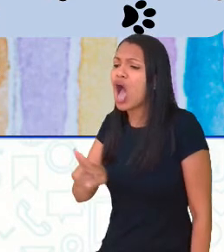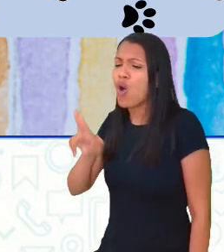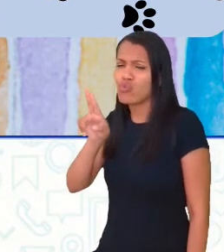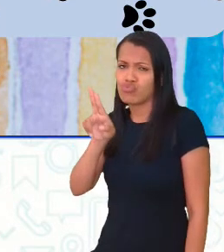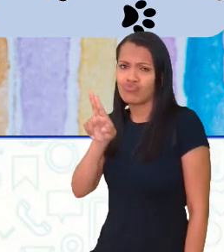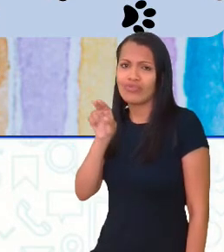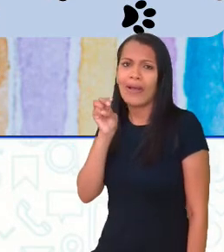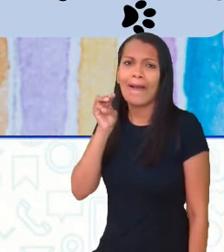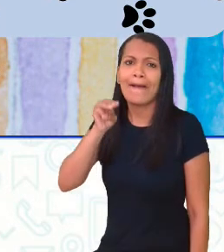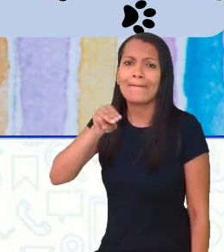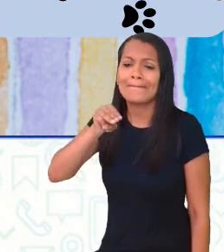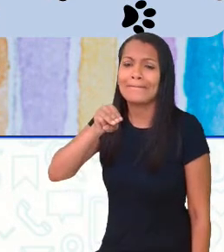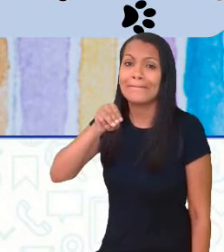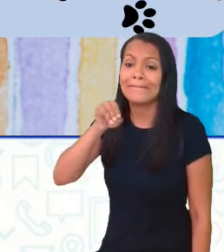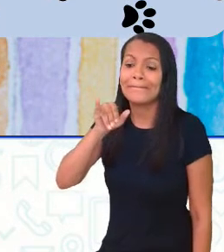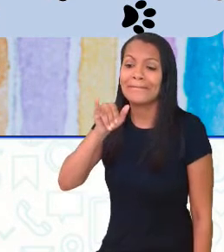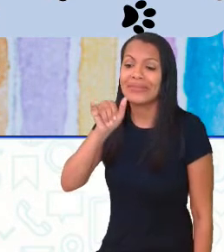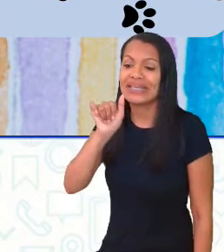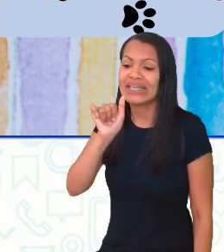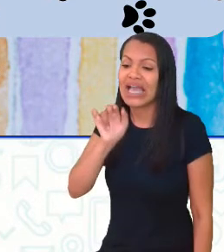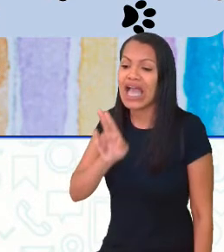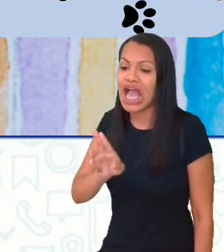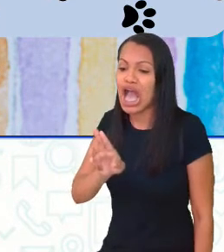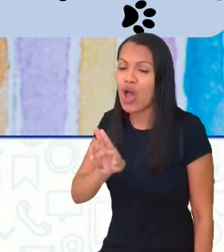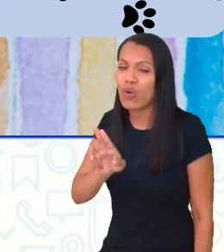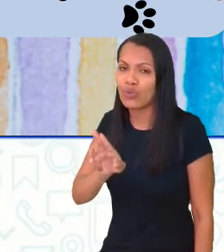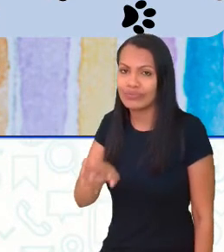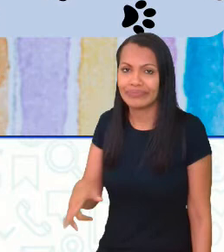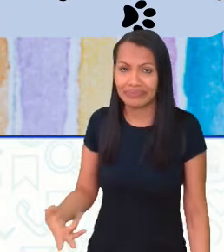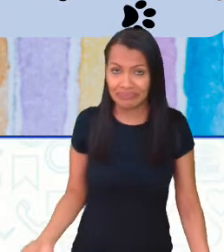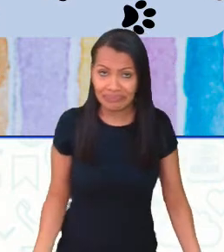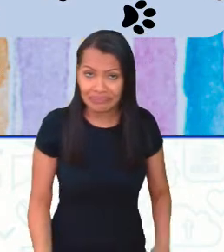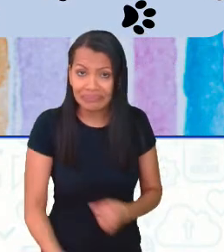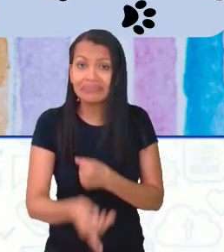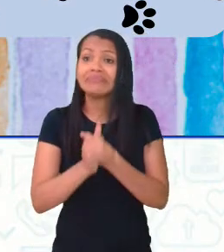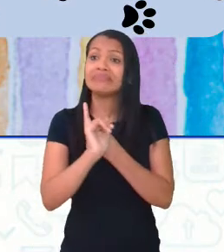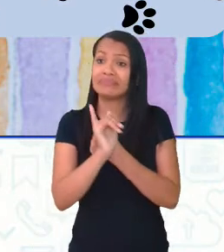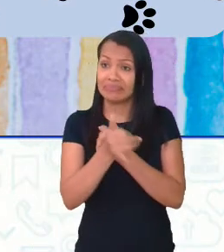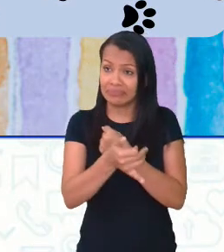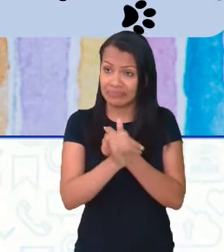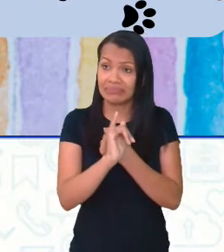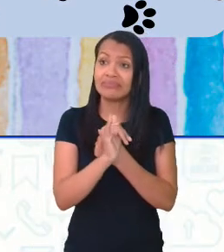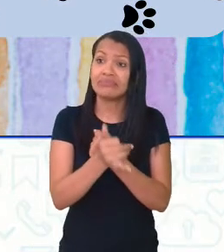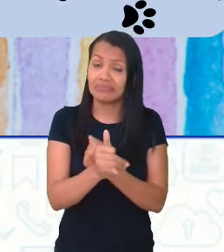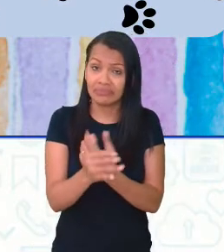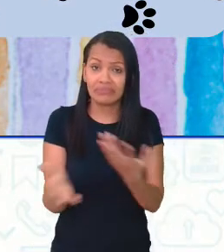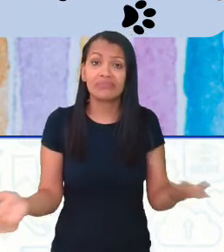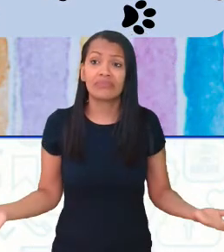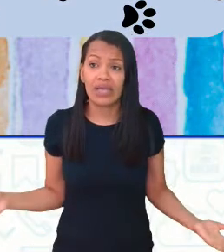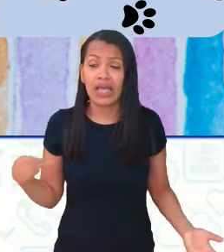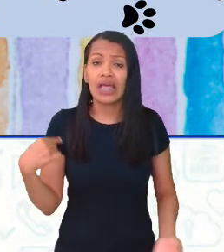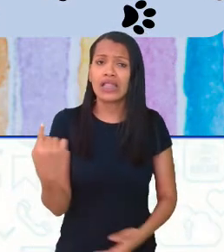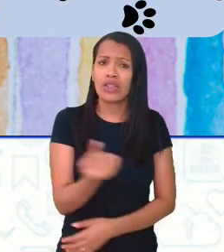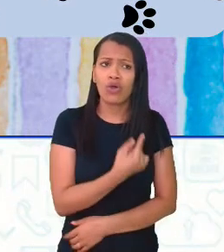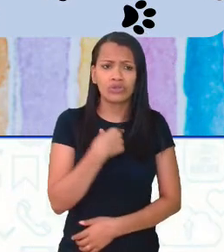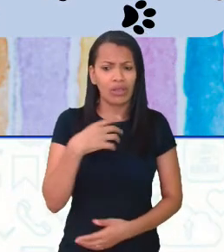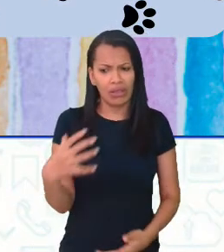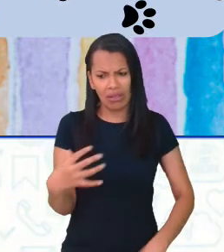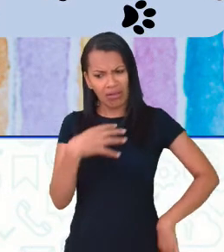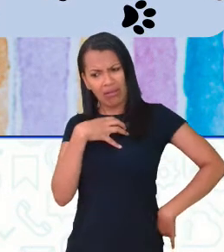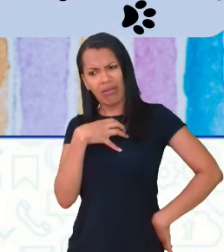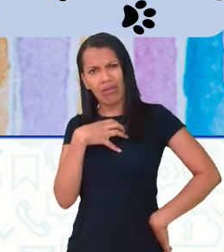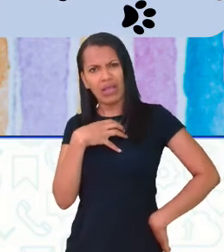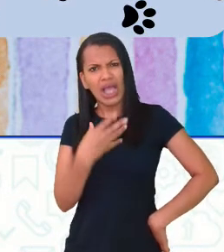Estrangeira mesmo. Estrangeira. Essa crônica é da Clarice. E a gente é completamente pego de surpresa